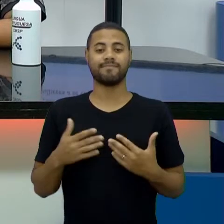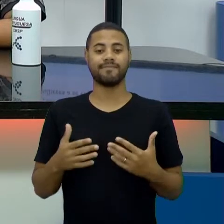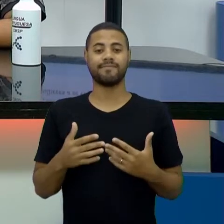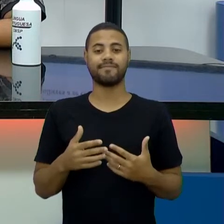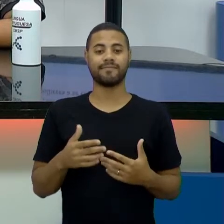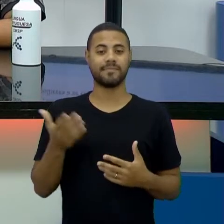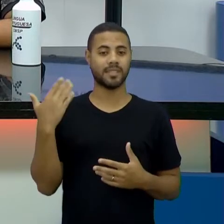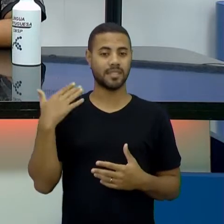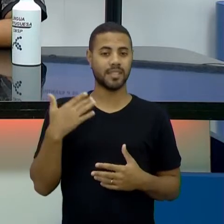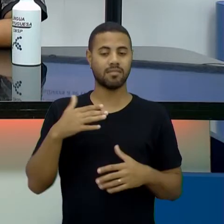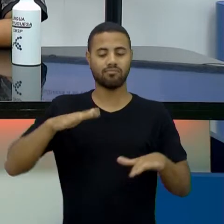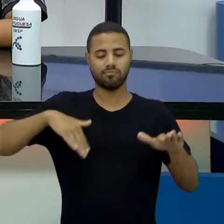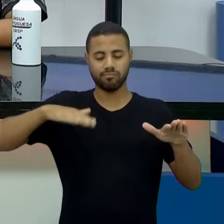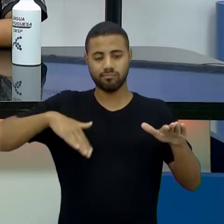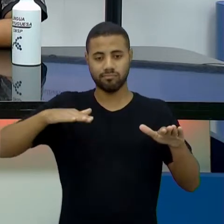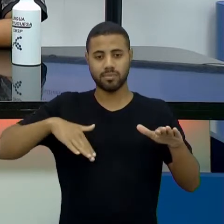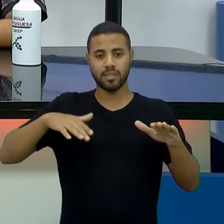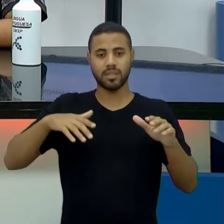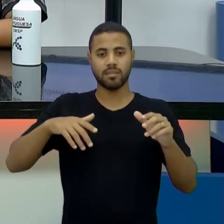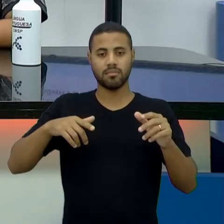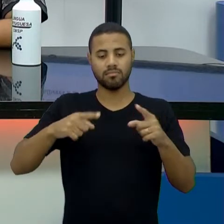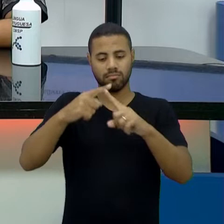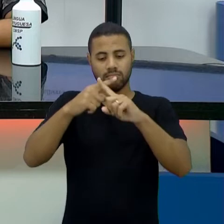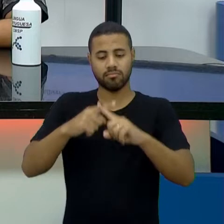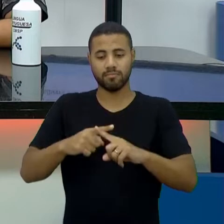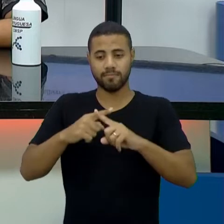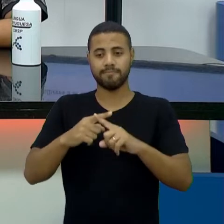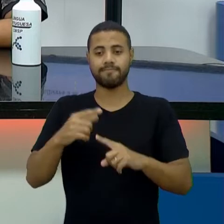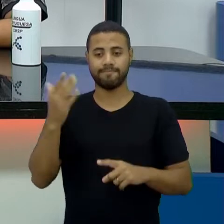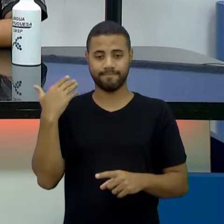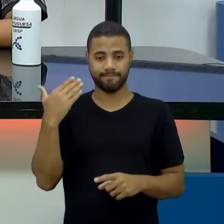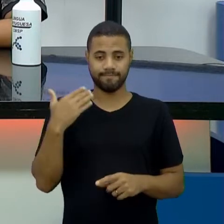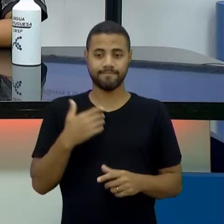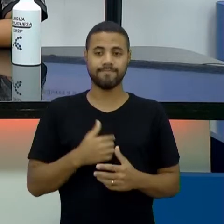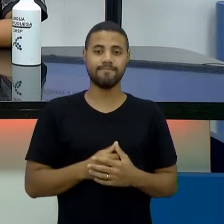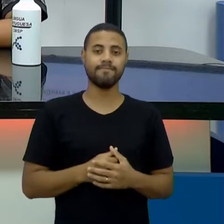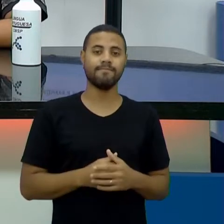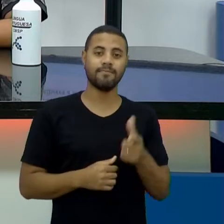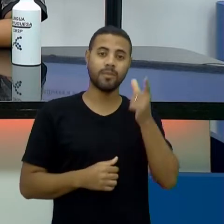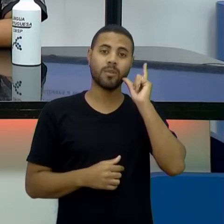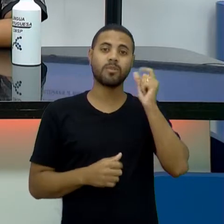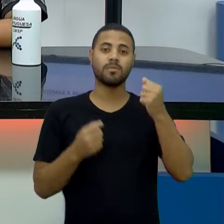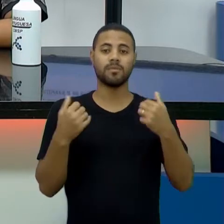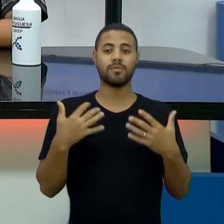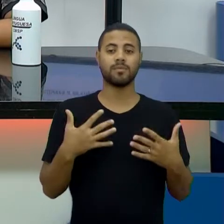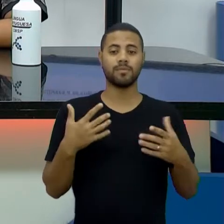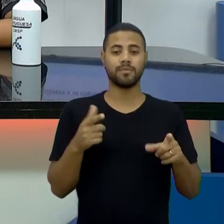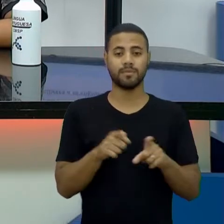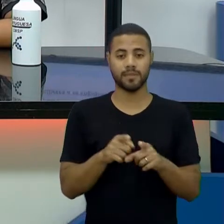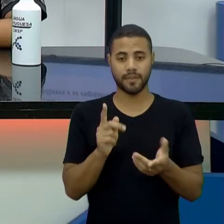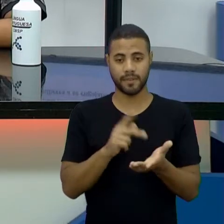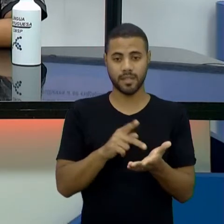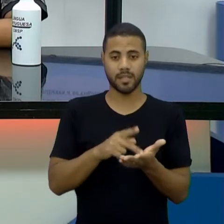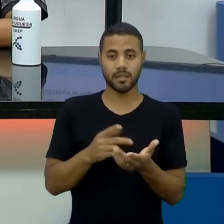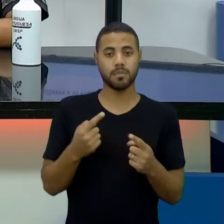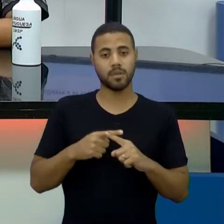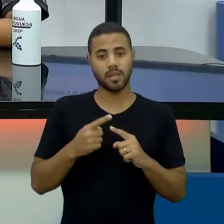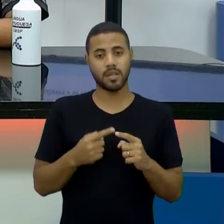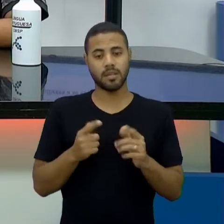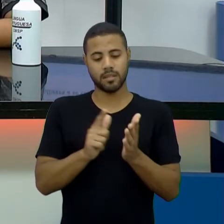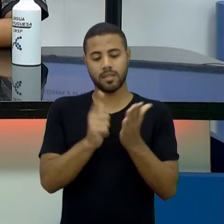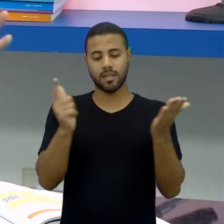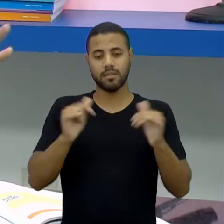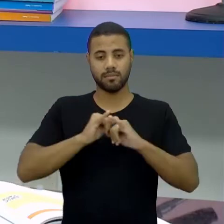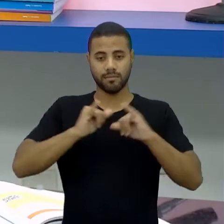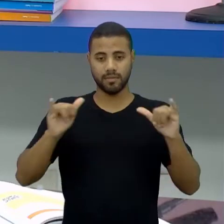maratona aquática ali, né? Foi emocionante demais destaque. Falei dela ontem, porque esse nosso texto, ele iniciou falando